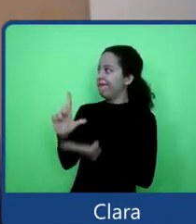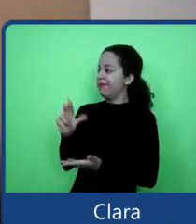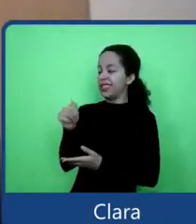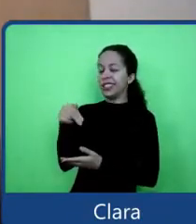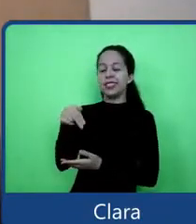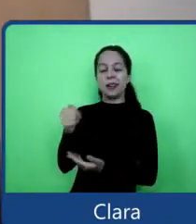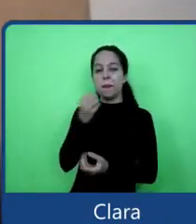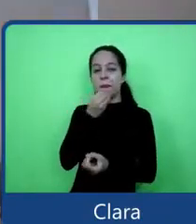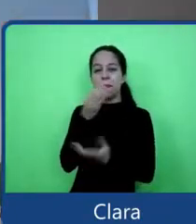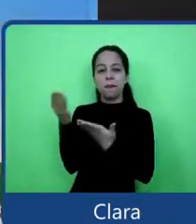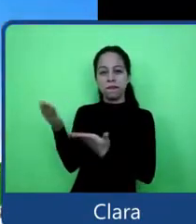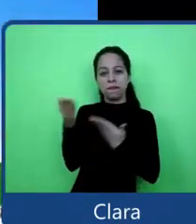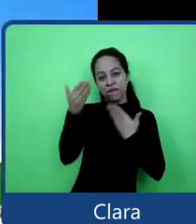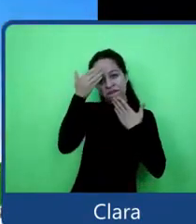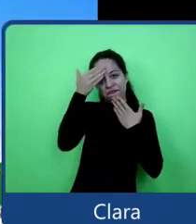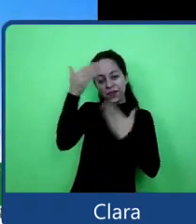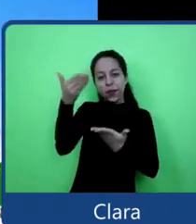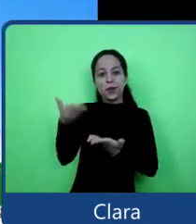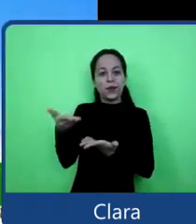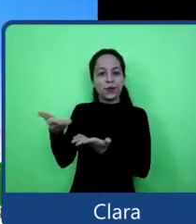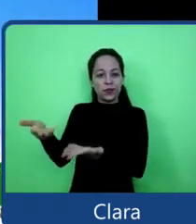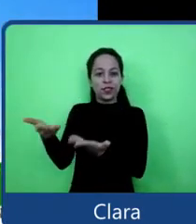nosso convite.